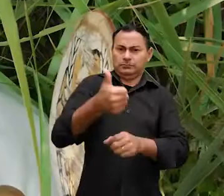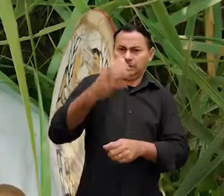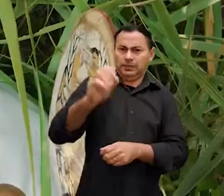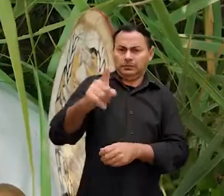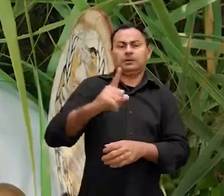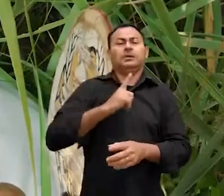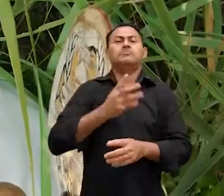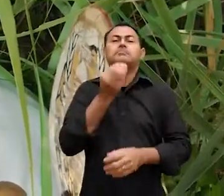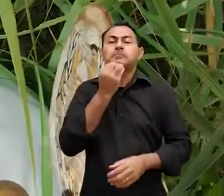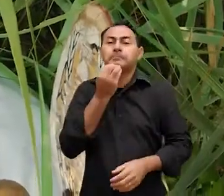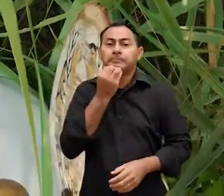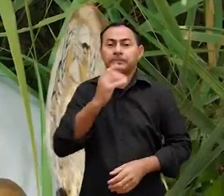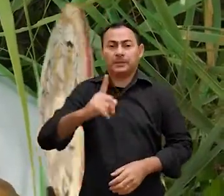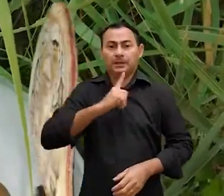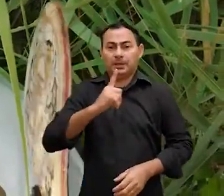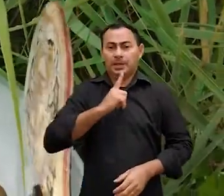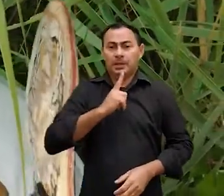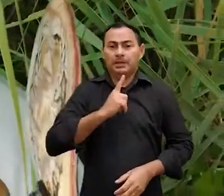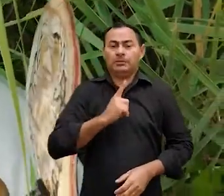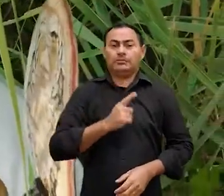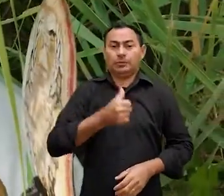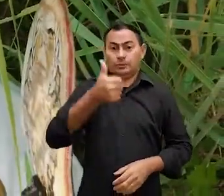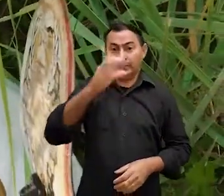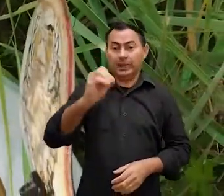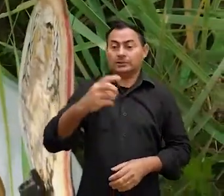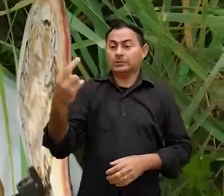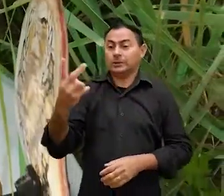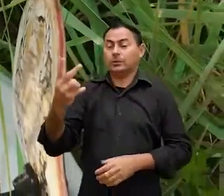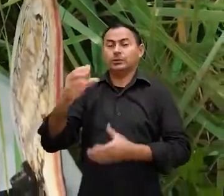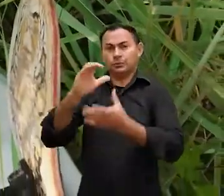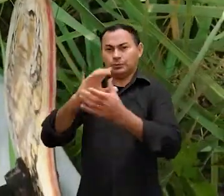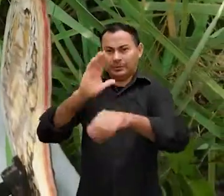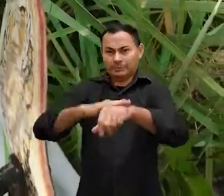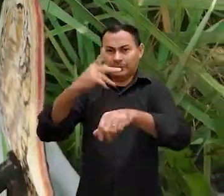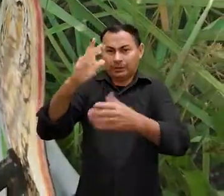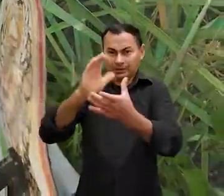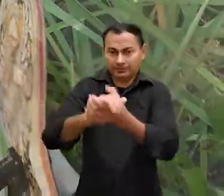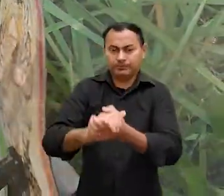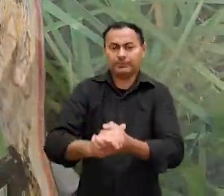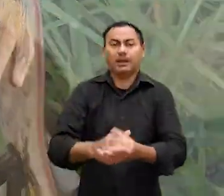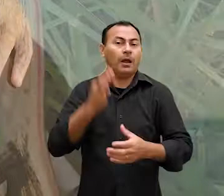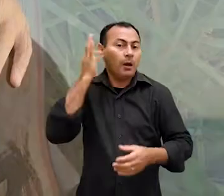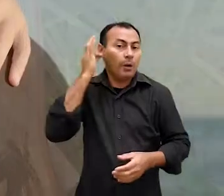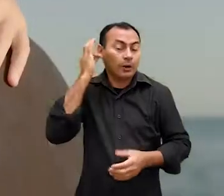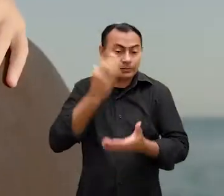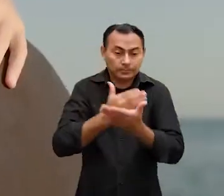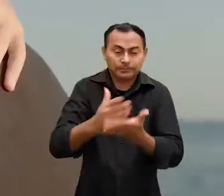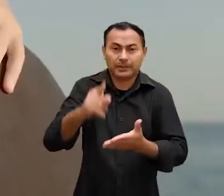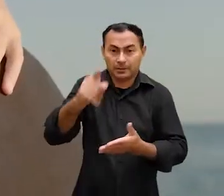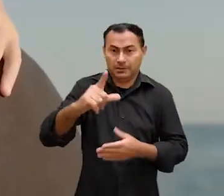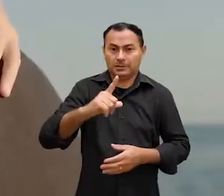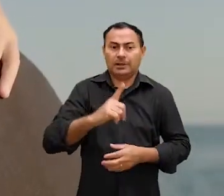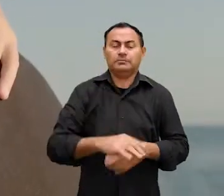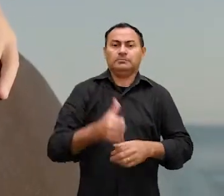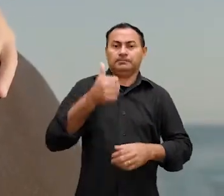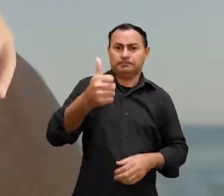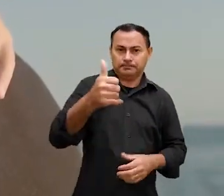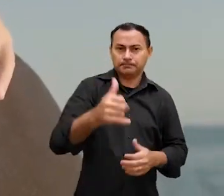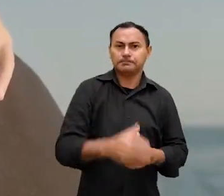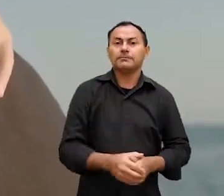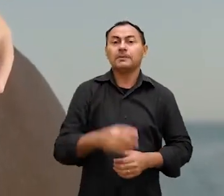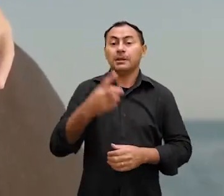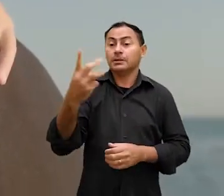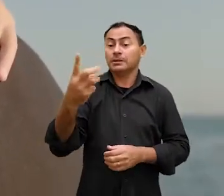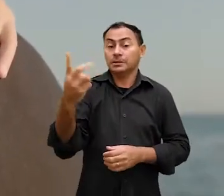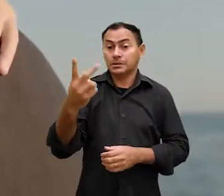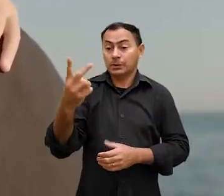você tem grande chance de ter um 10 no segundo terço de sua vida. É um ótimo começo e você está em vantagem. Se o